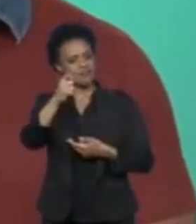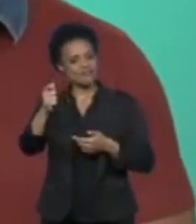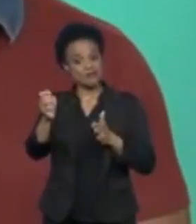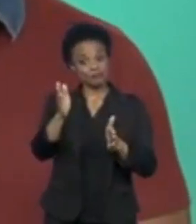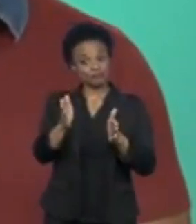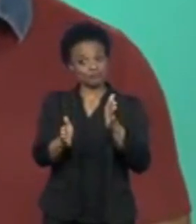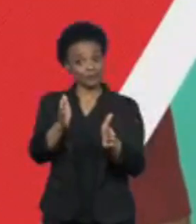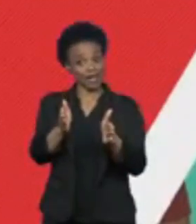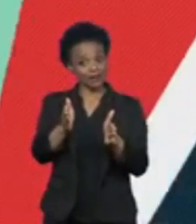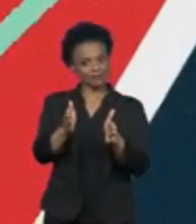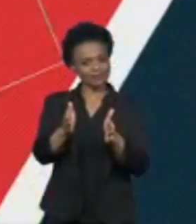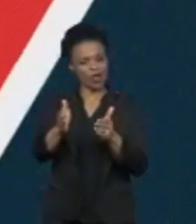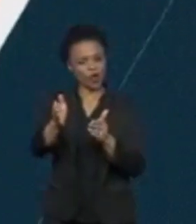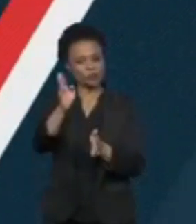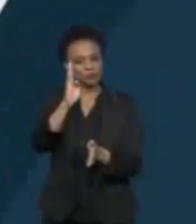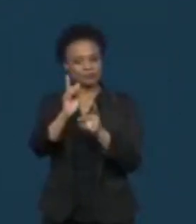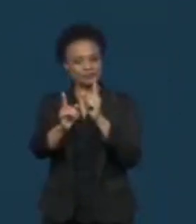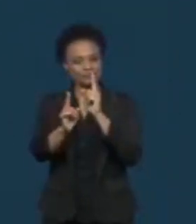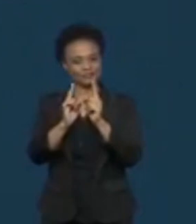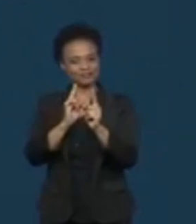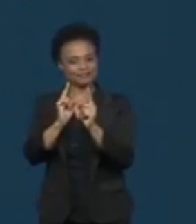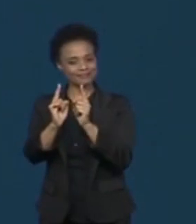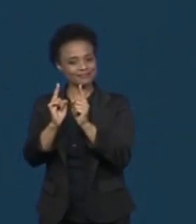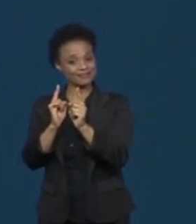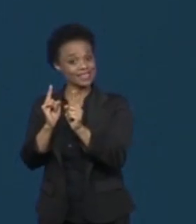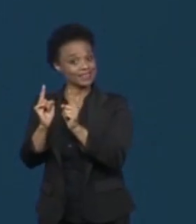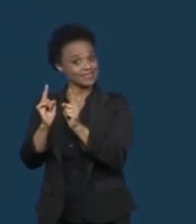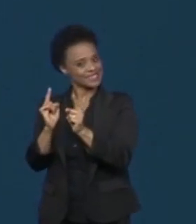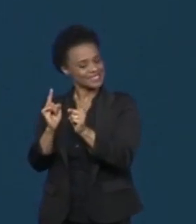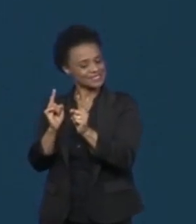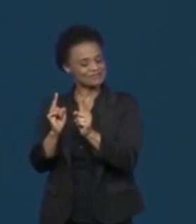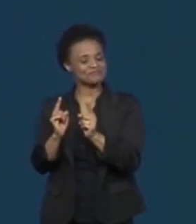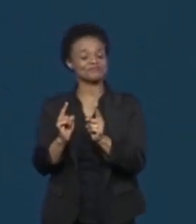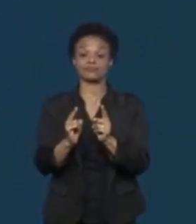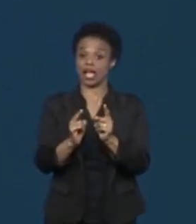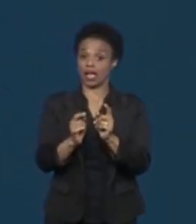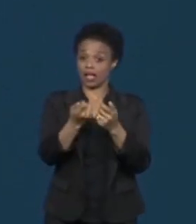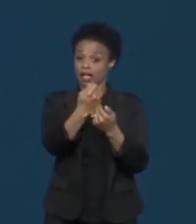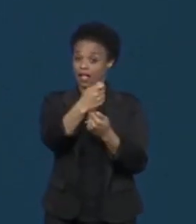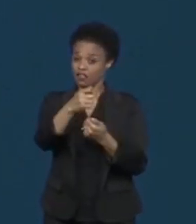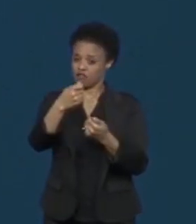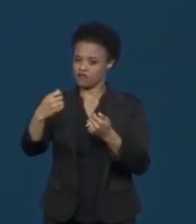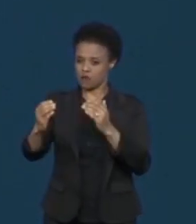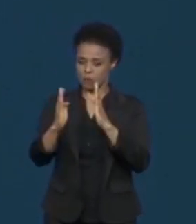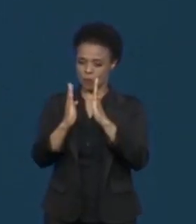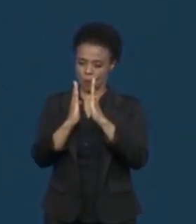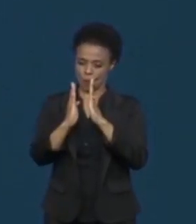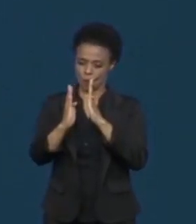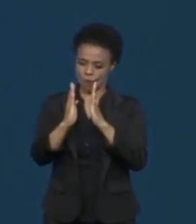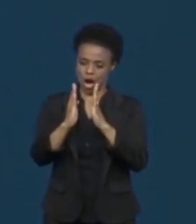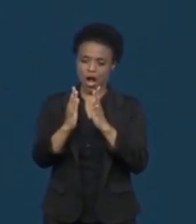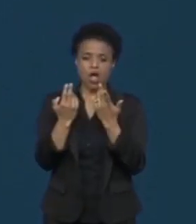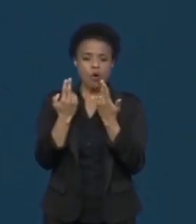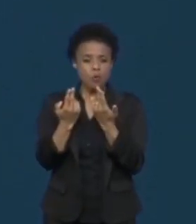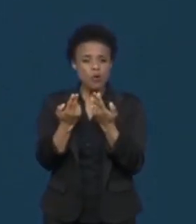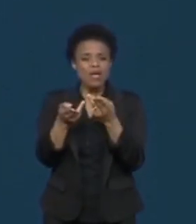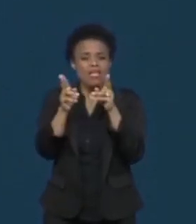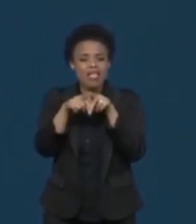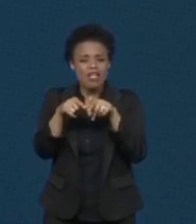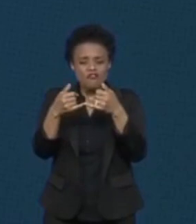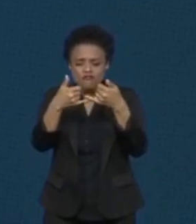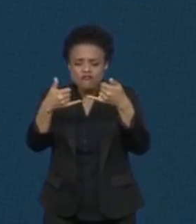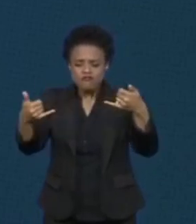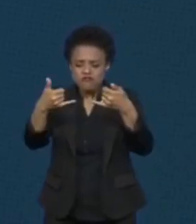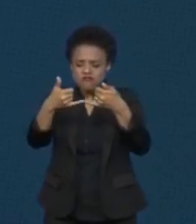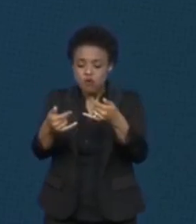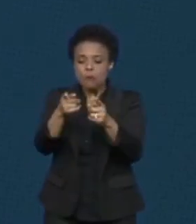e em paralelo. Nas associações em série, dois resistores compartilham o mesmo fio, ligado aos extremos de